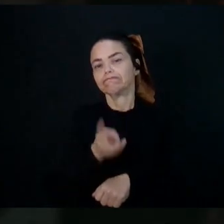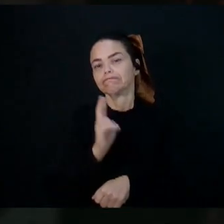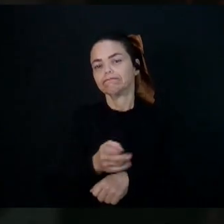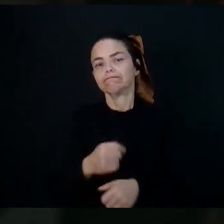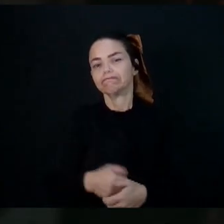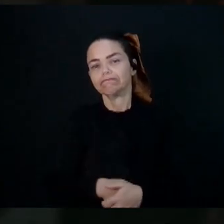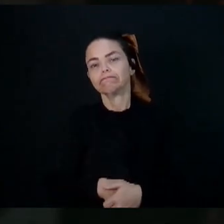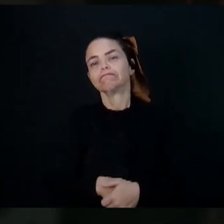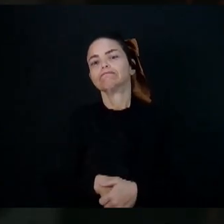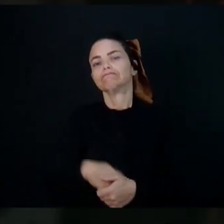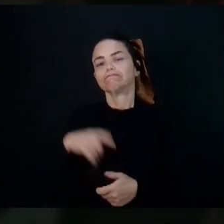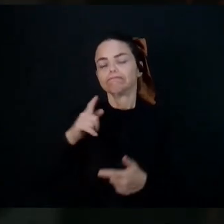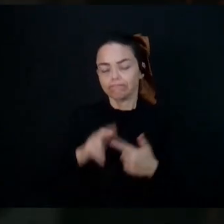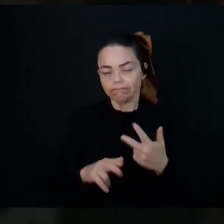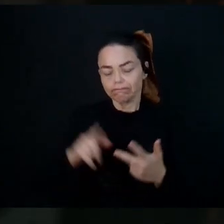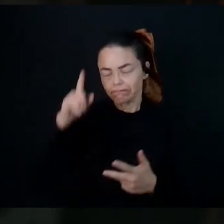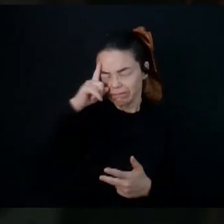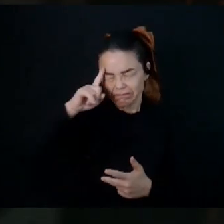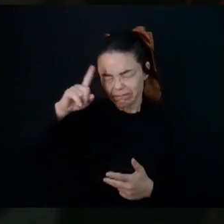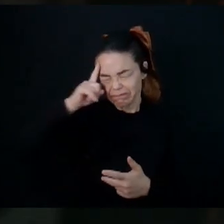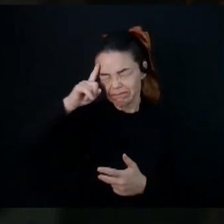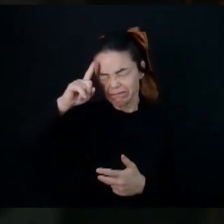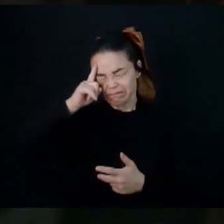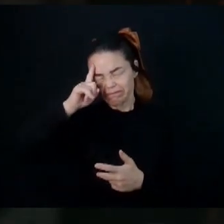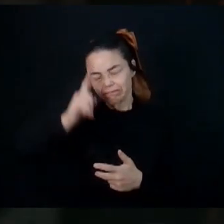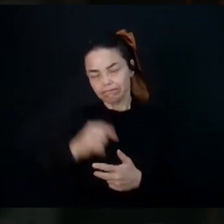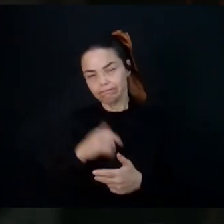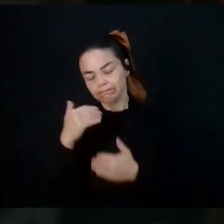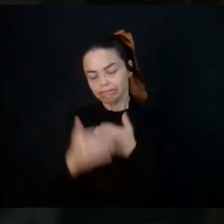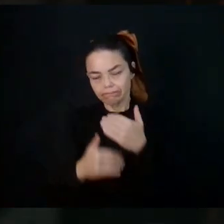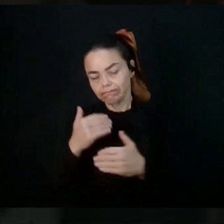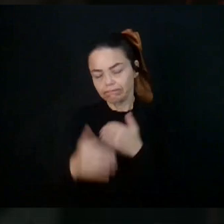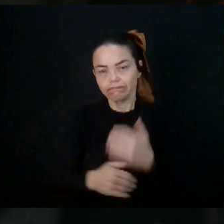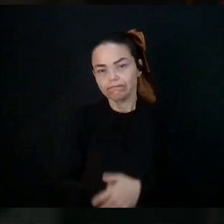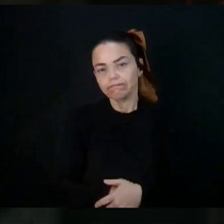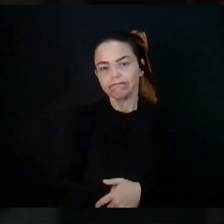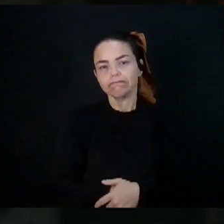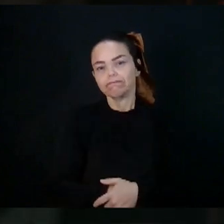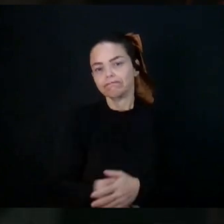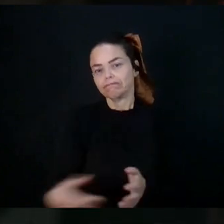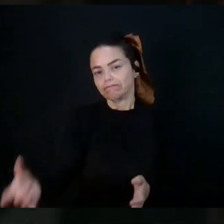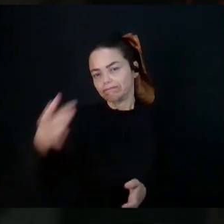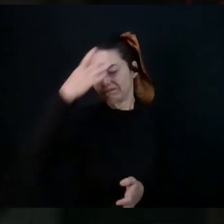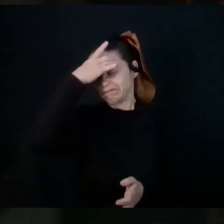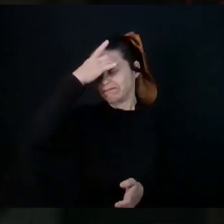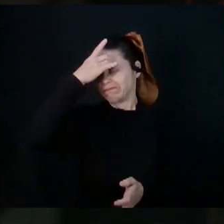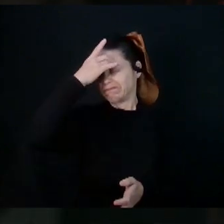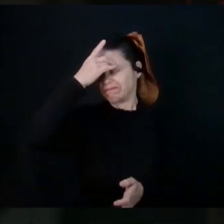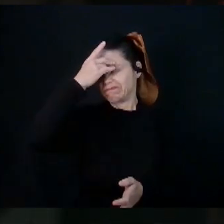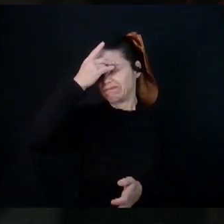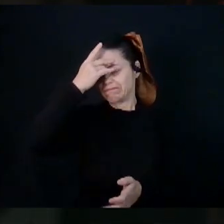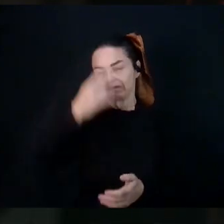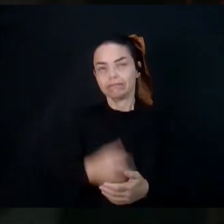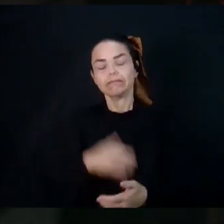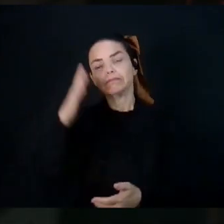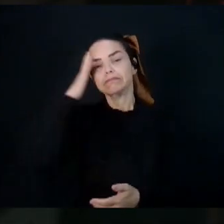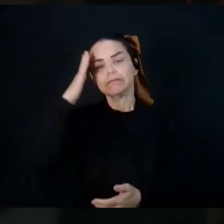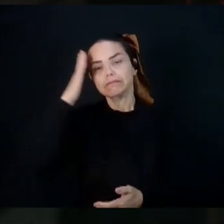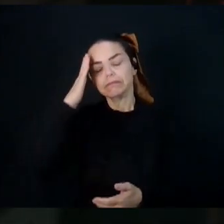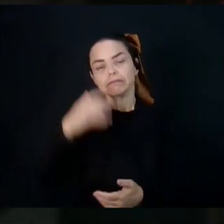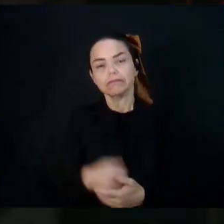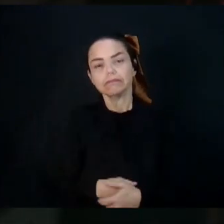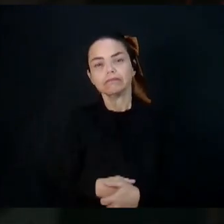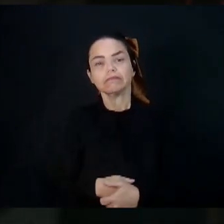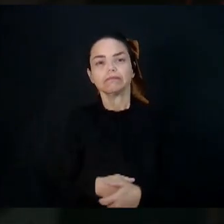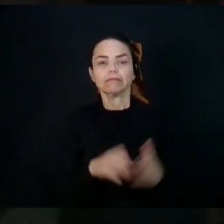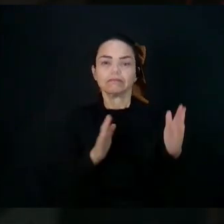muitos dias, eu vim para minha consciência para poder entender que eu estava em um momento